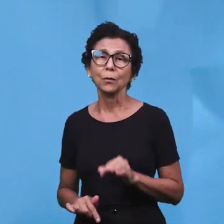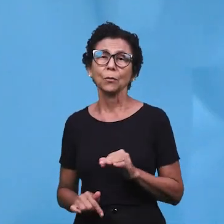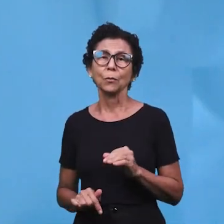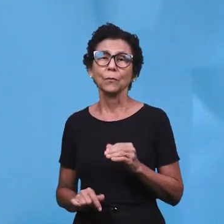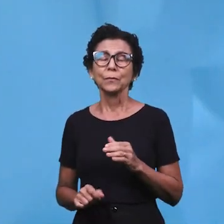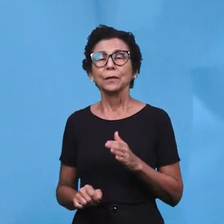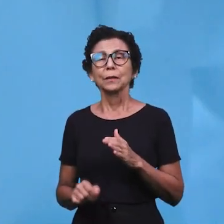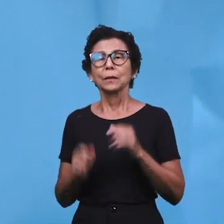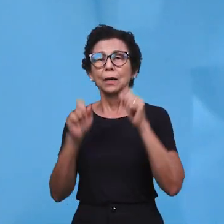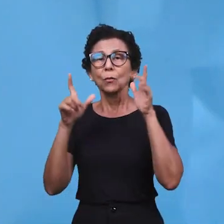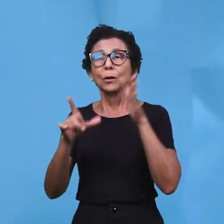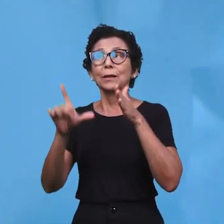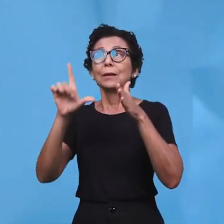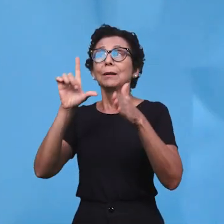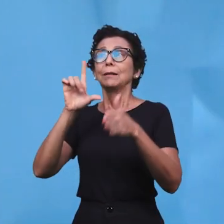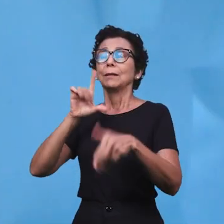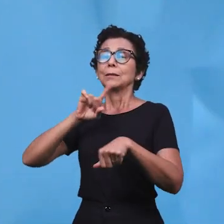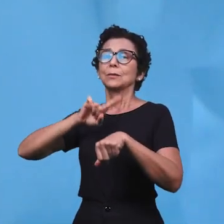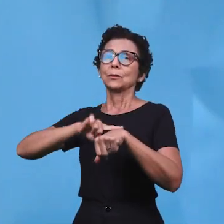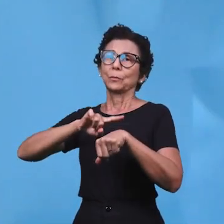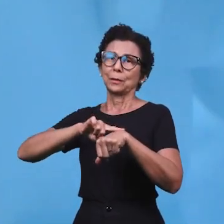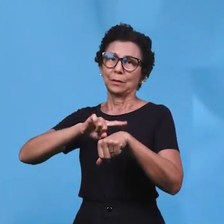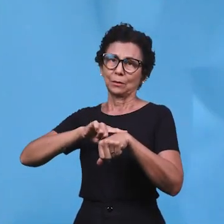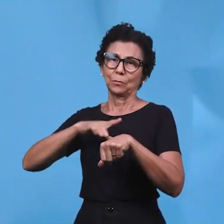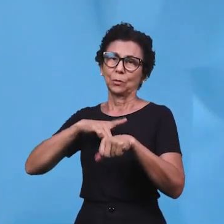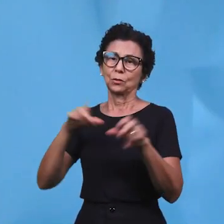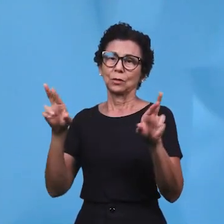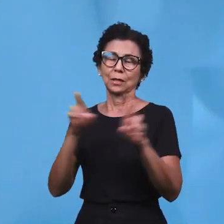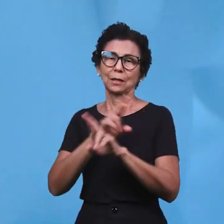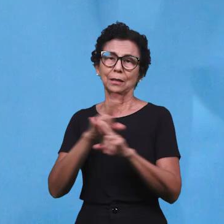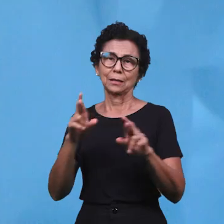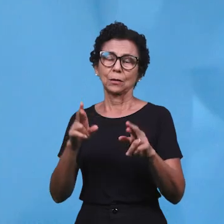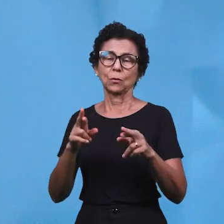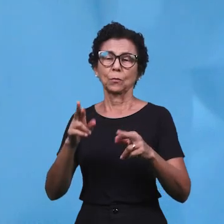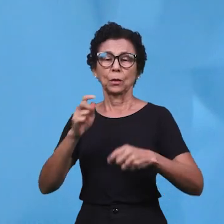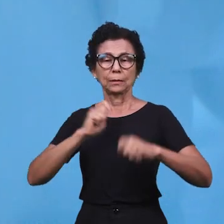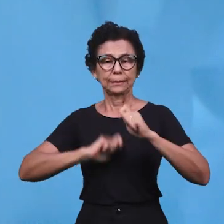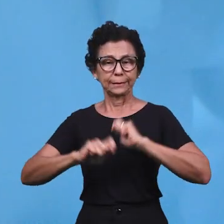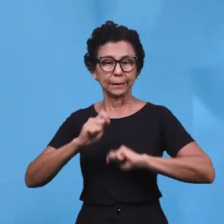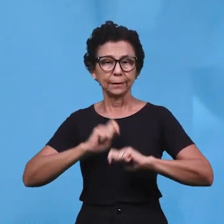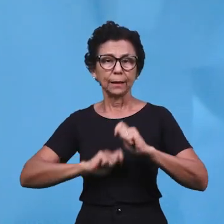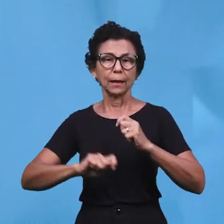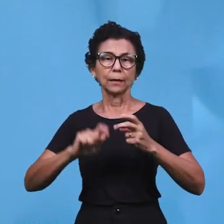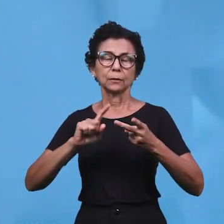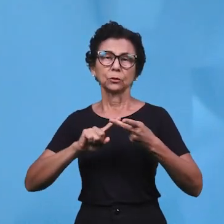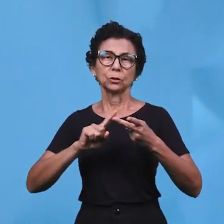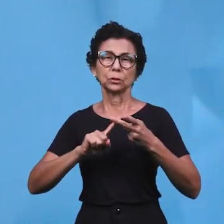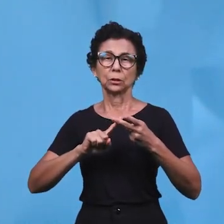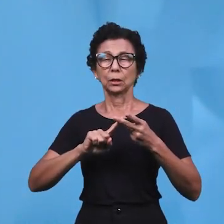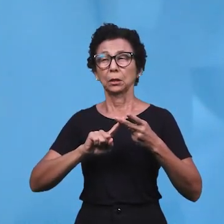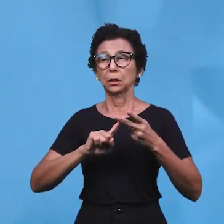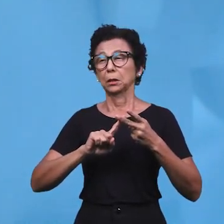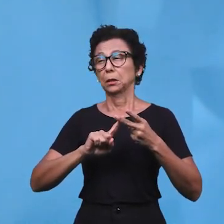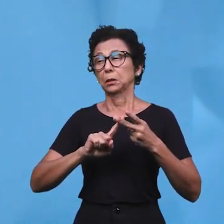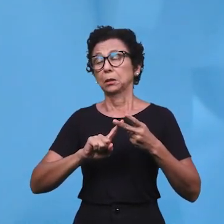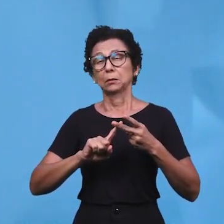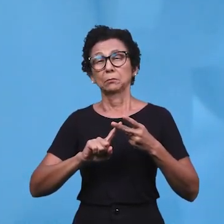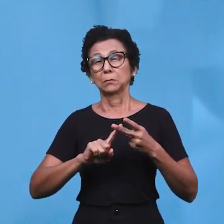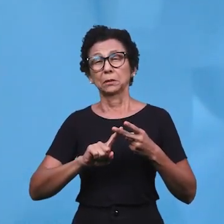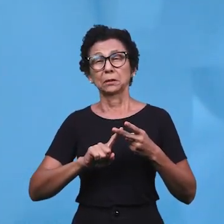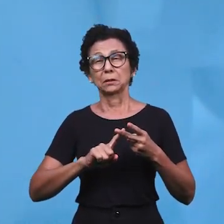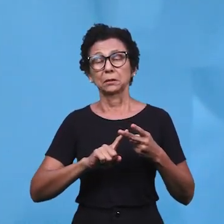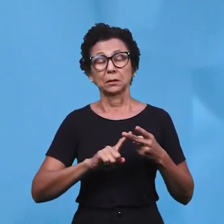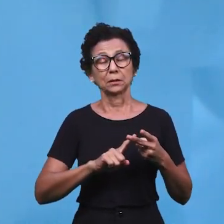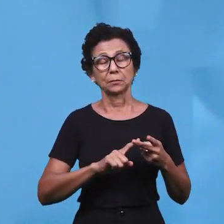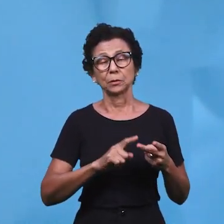precoce. E isso pode estar associado com outros problemas, como ansiedade, como transtornos de humor, né? Às vezes a pessoa